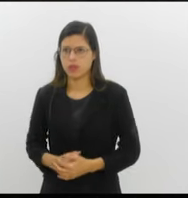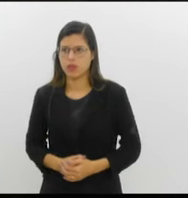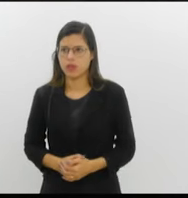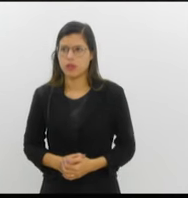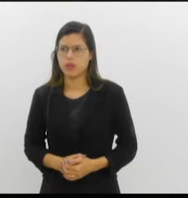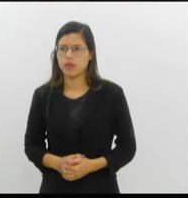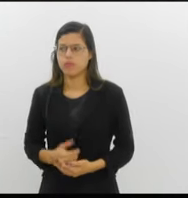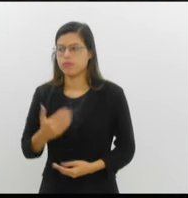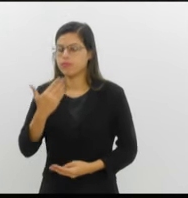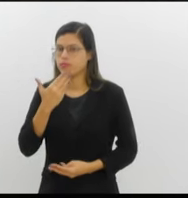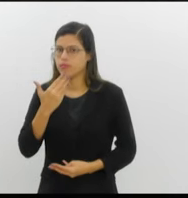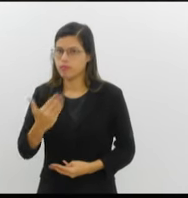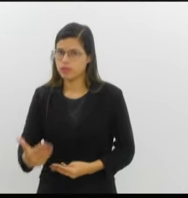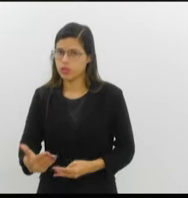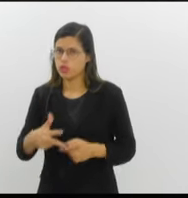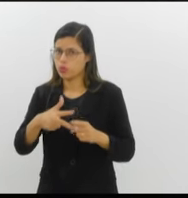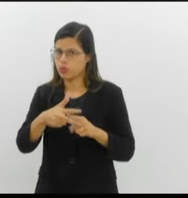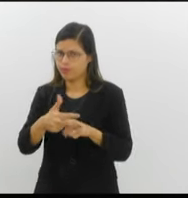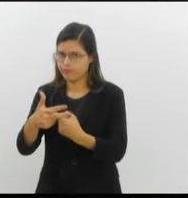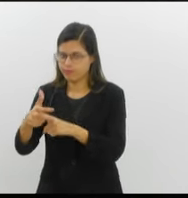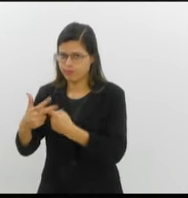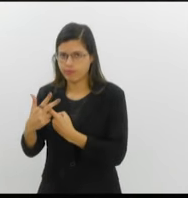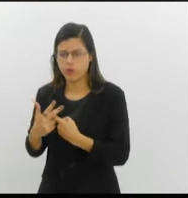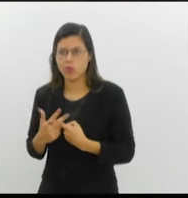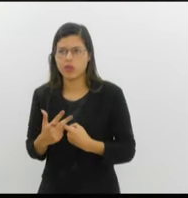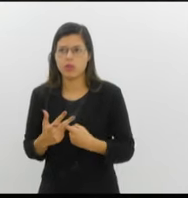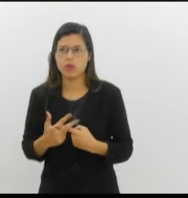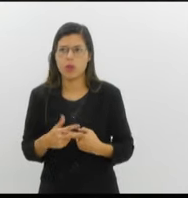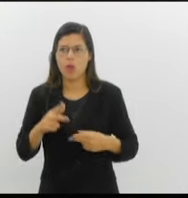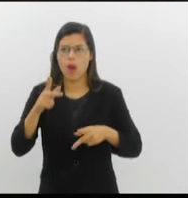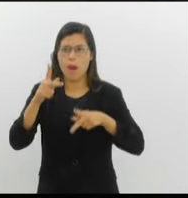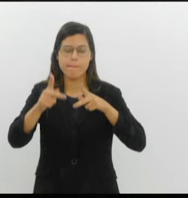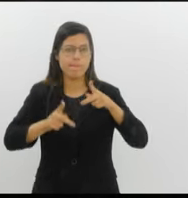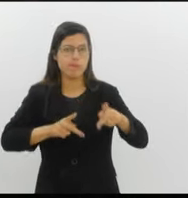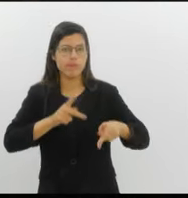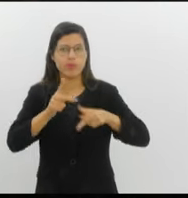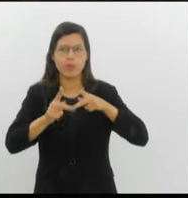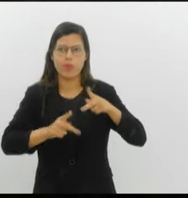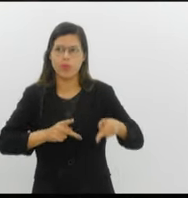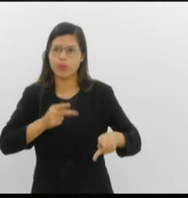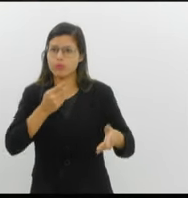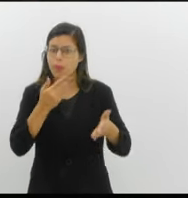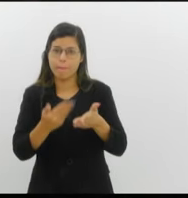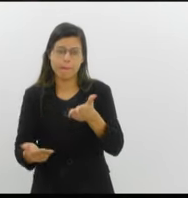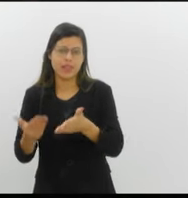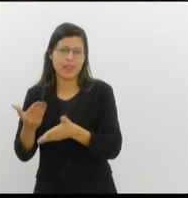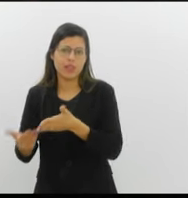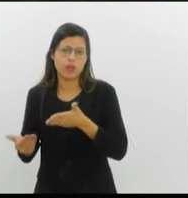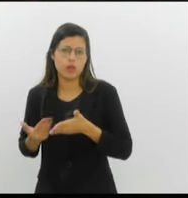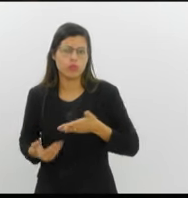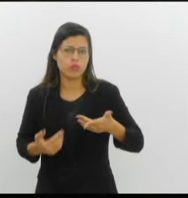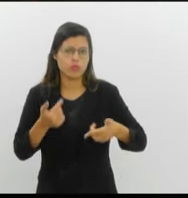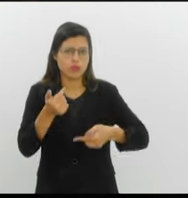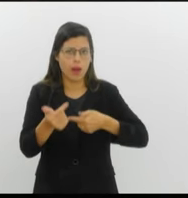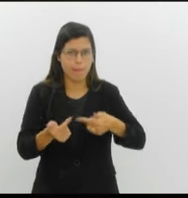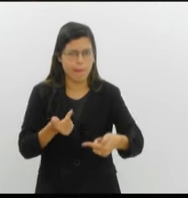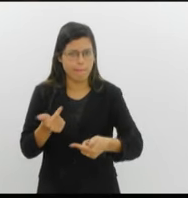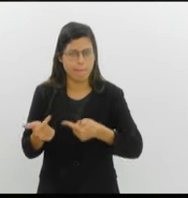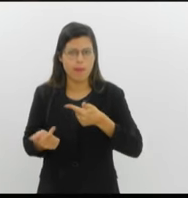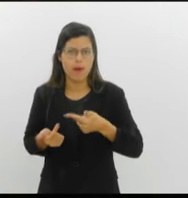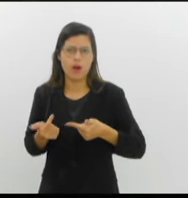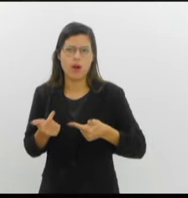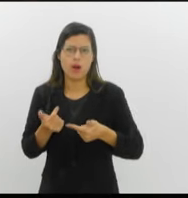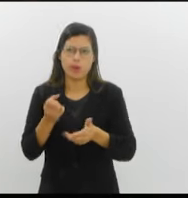solicitando um ajuste de conduta. A população vem perdendo os seus empregos, porque essa